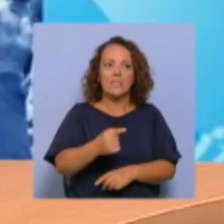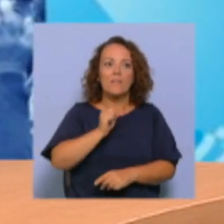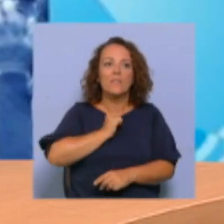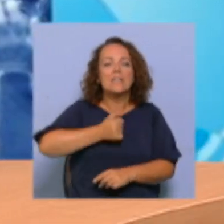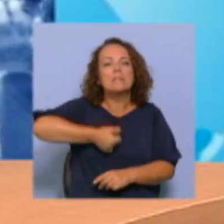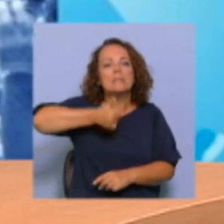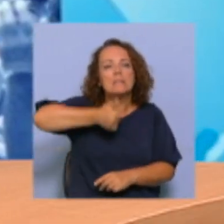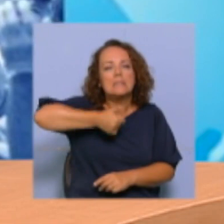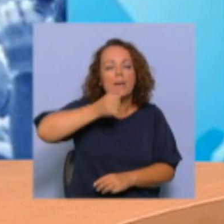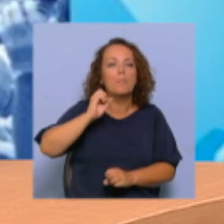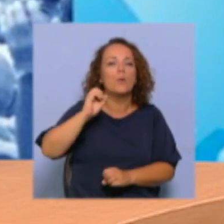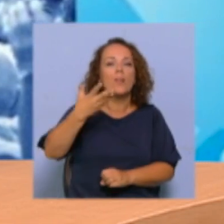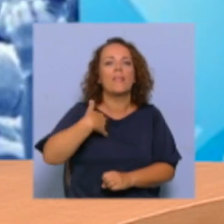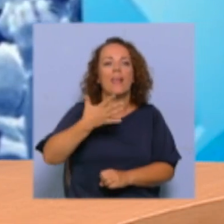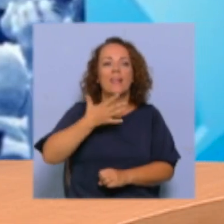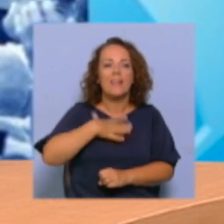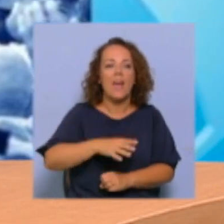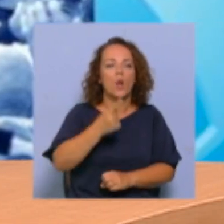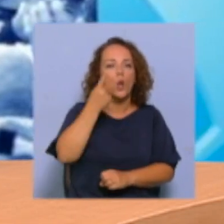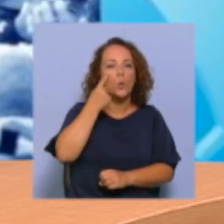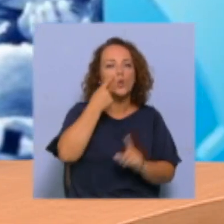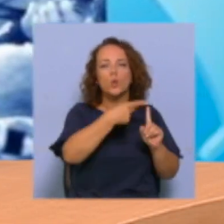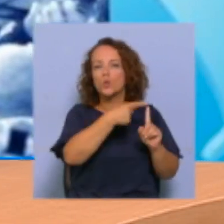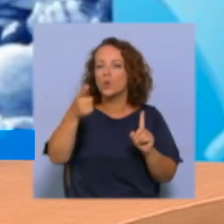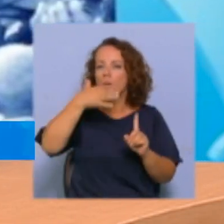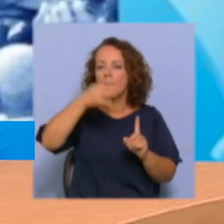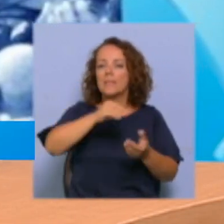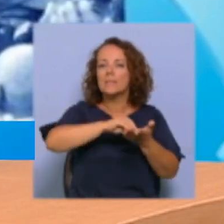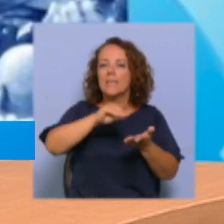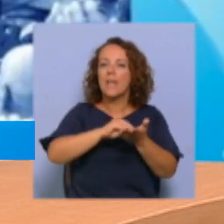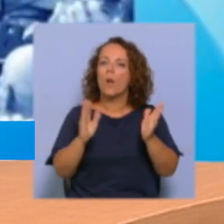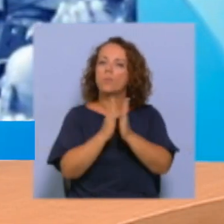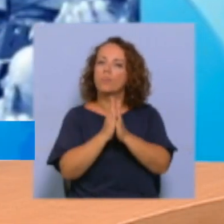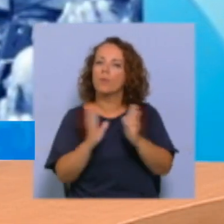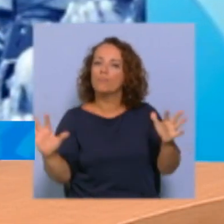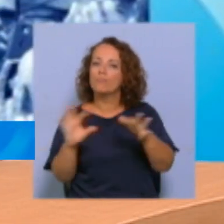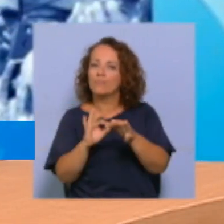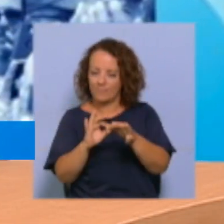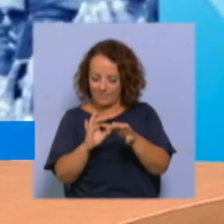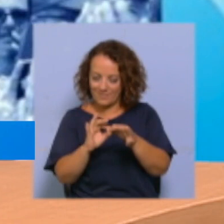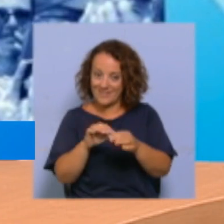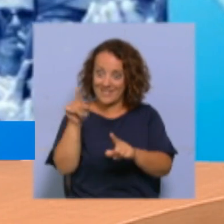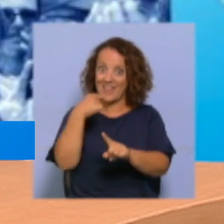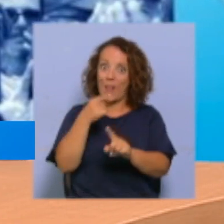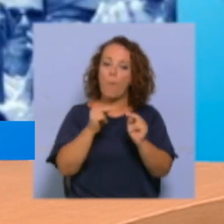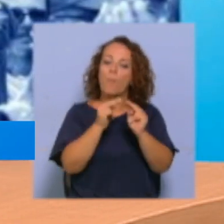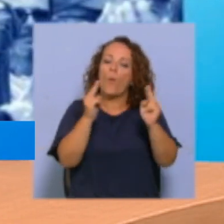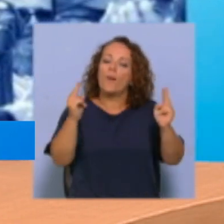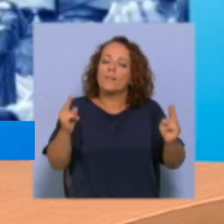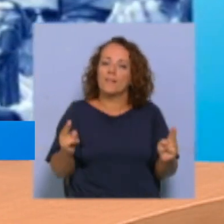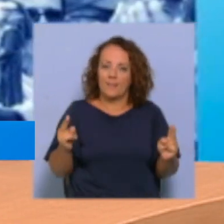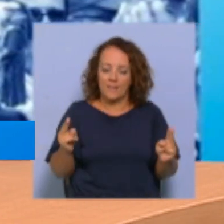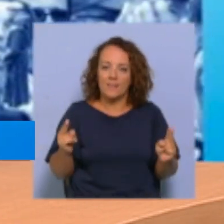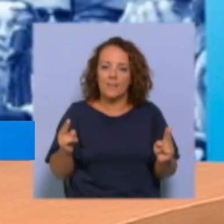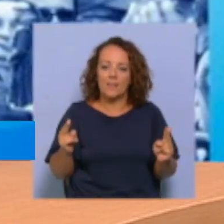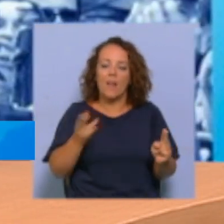era ir conhecer os secretariados diocesanos todos e tentar que essa ponte de que fala fosse cada vez mais fácil de transpor de um lado